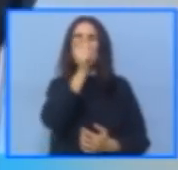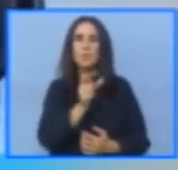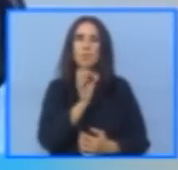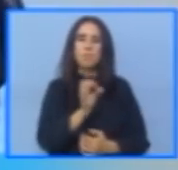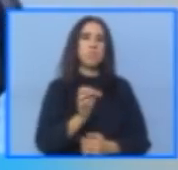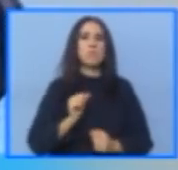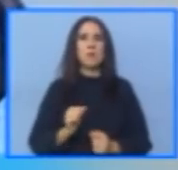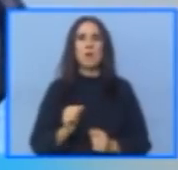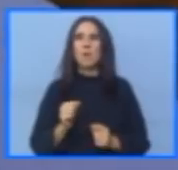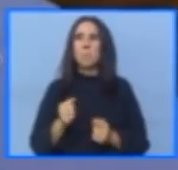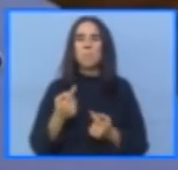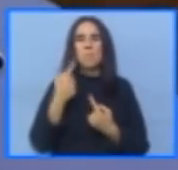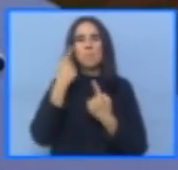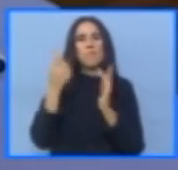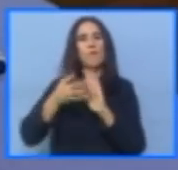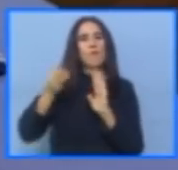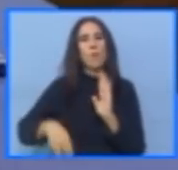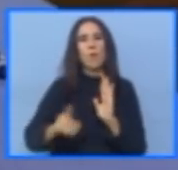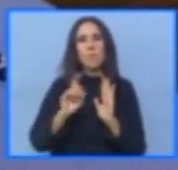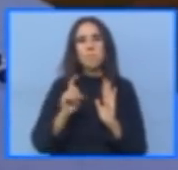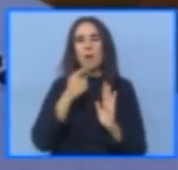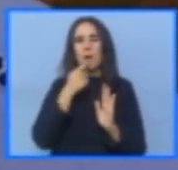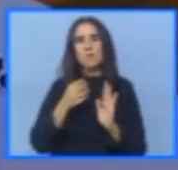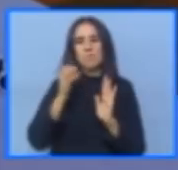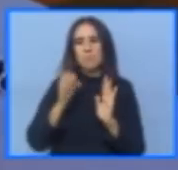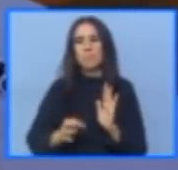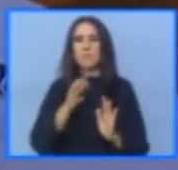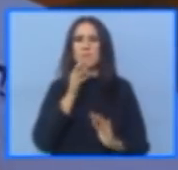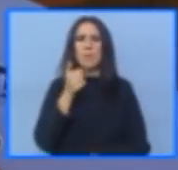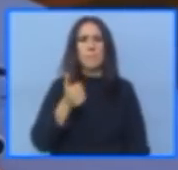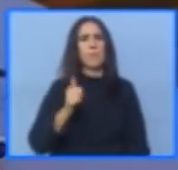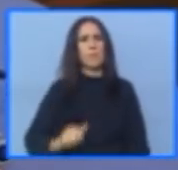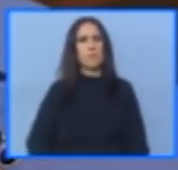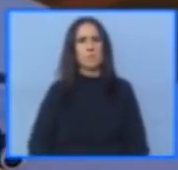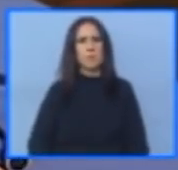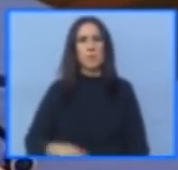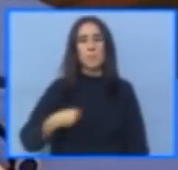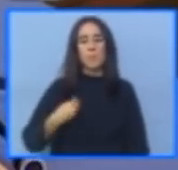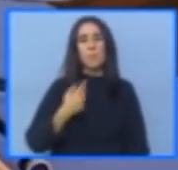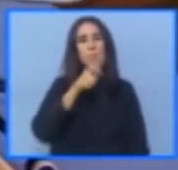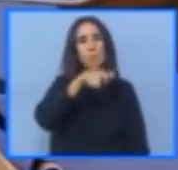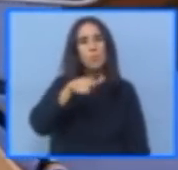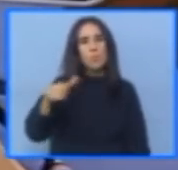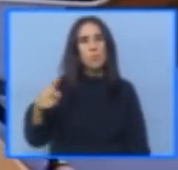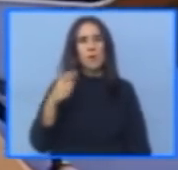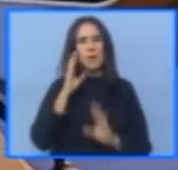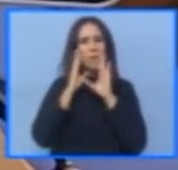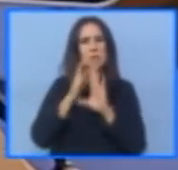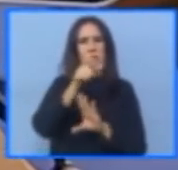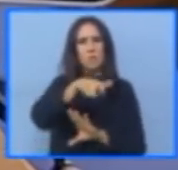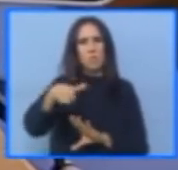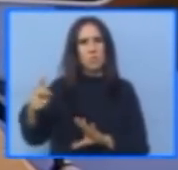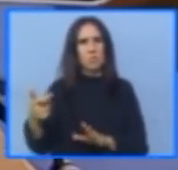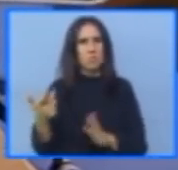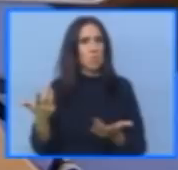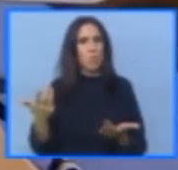que não pode ser deitada pela janela fora, tem que ser aprovada, tem que ser dizer isto é bom, o preocupar-me com o outro, o estar atento ao outro, o